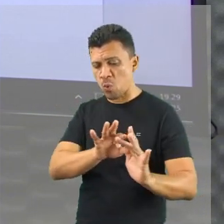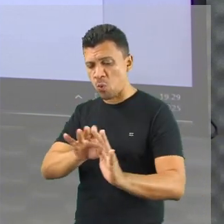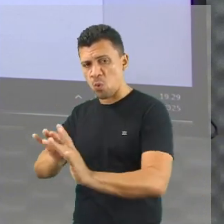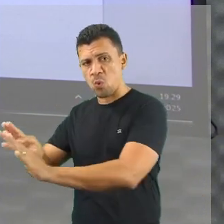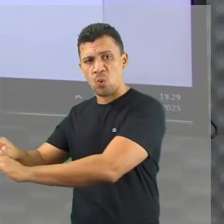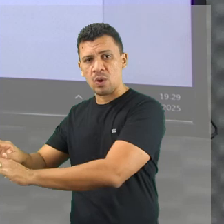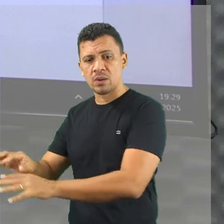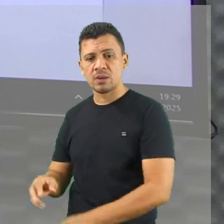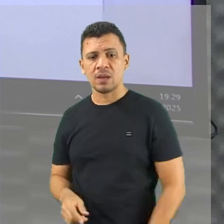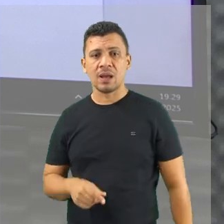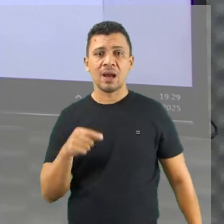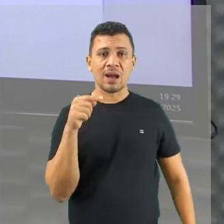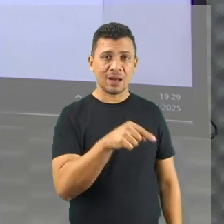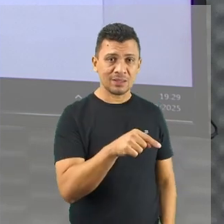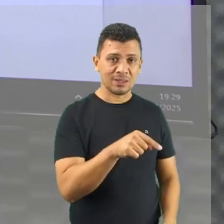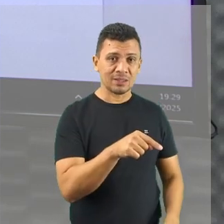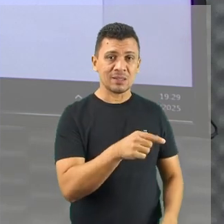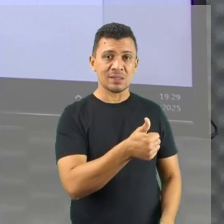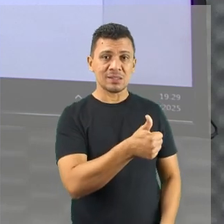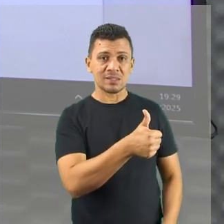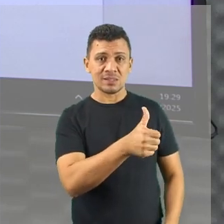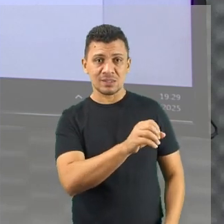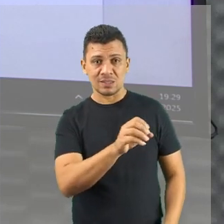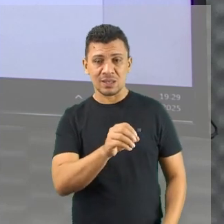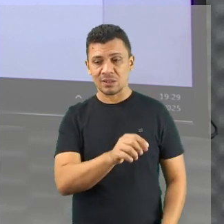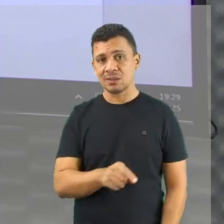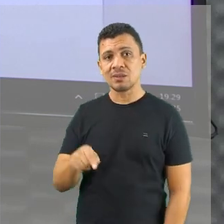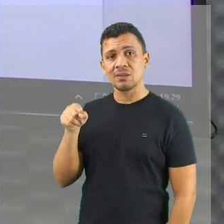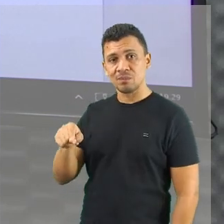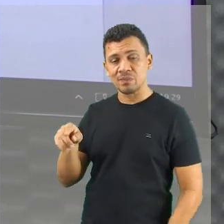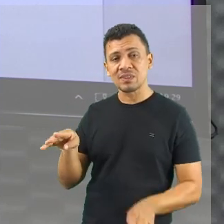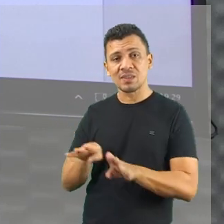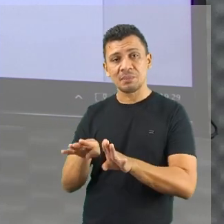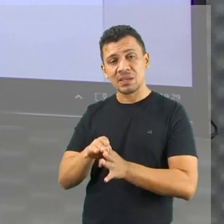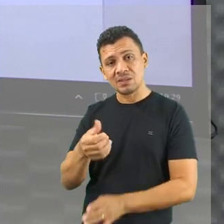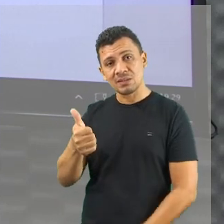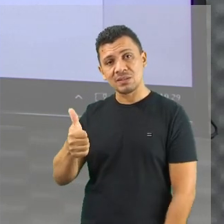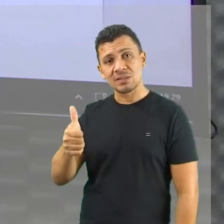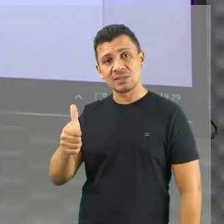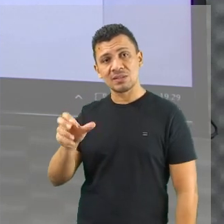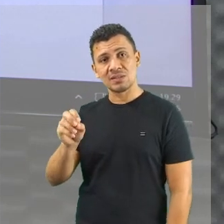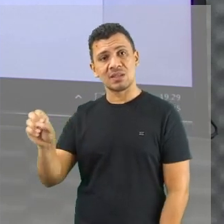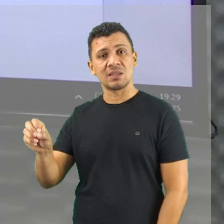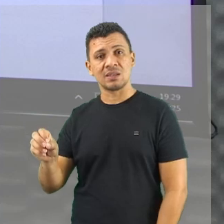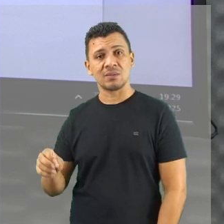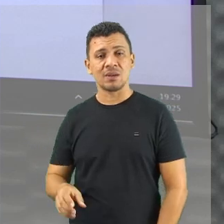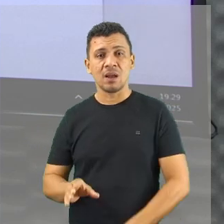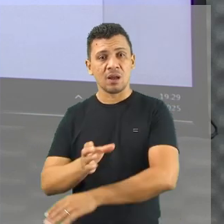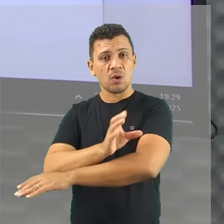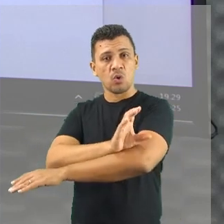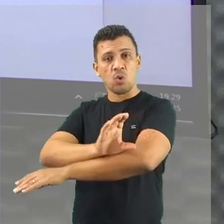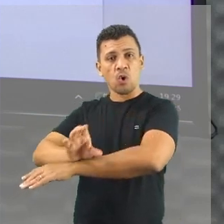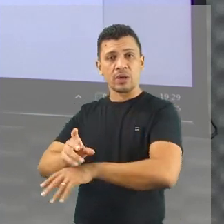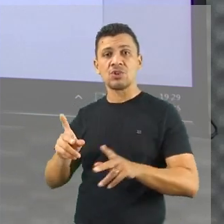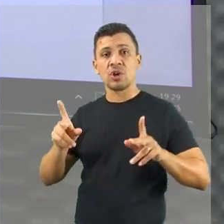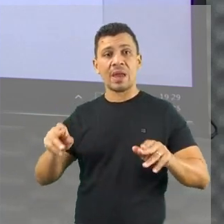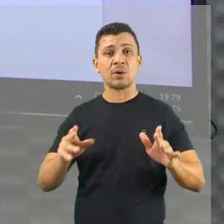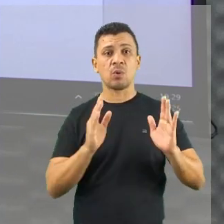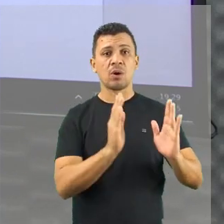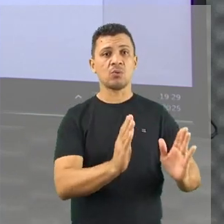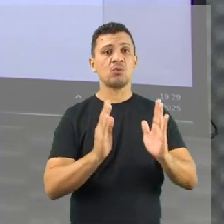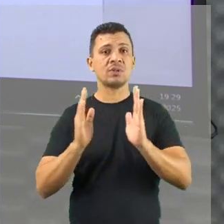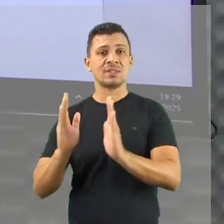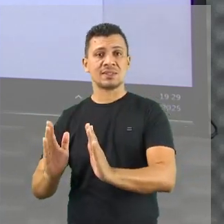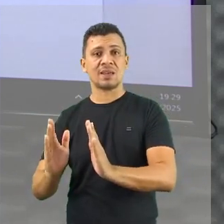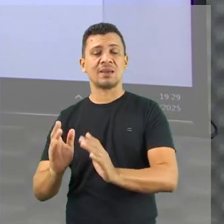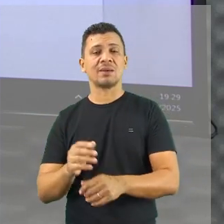as 100 que vão passar aqui também. Por isso que série, a corrente é igual. Corrente elétrica é o movimento ordenado